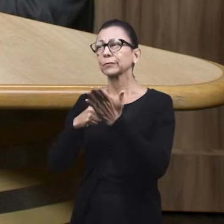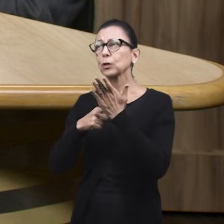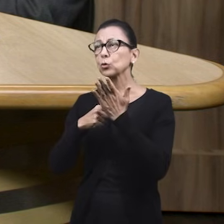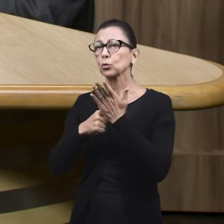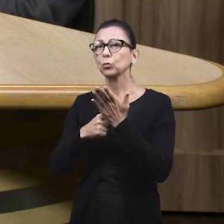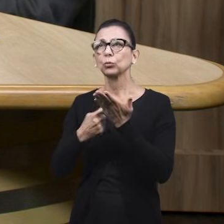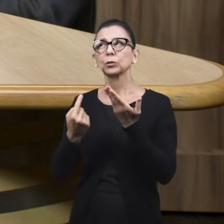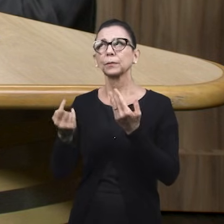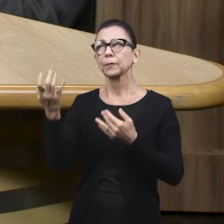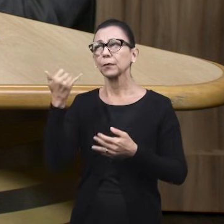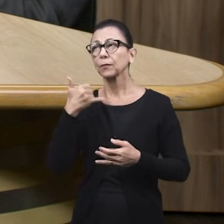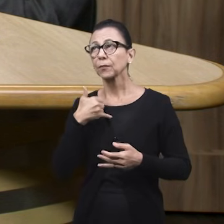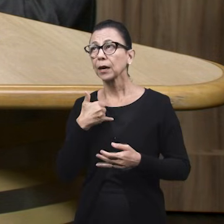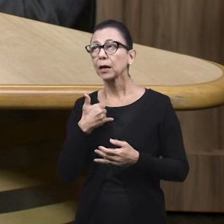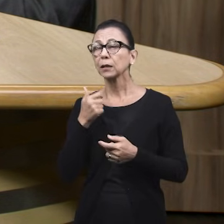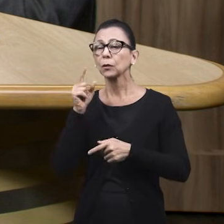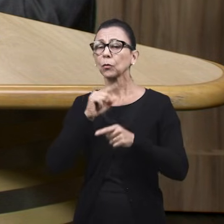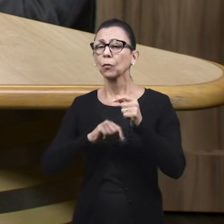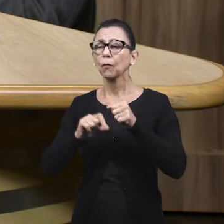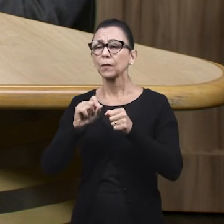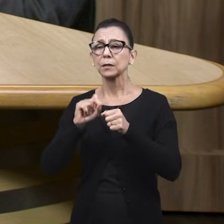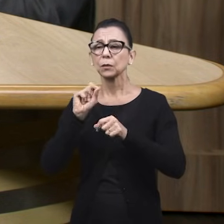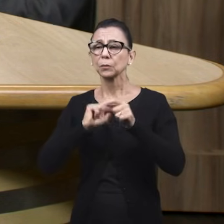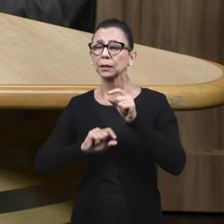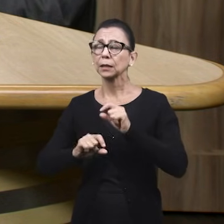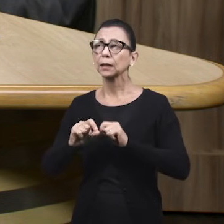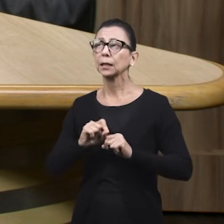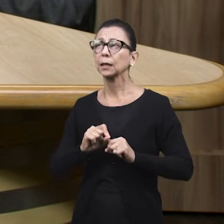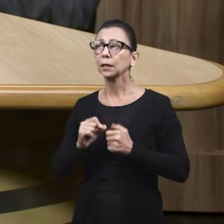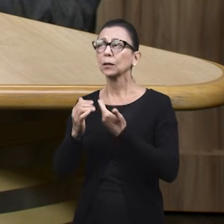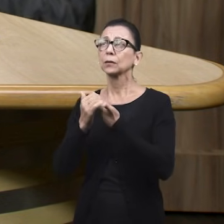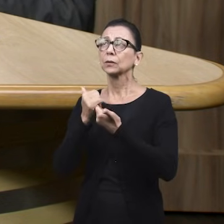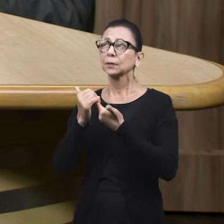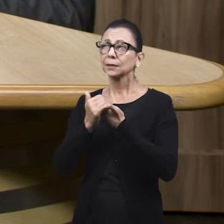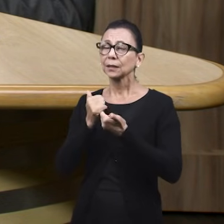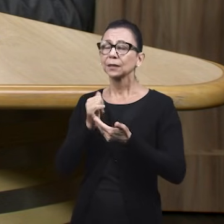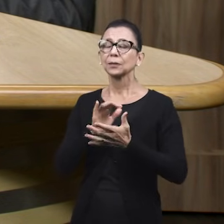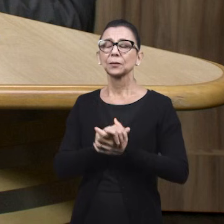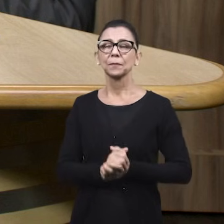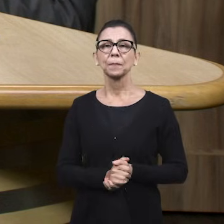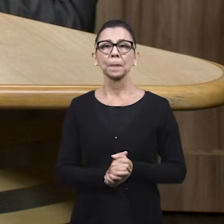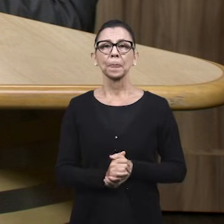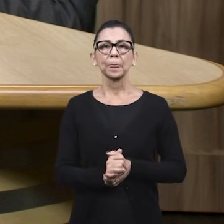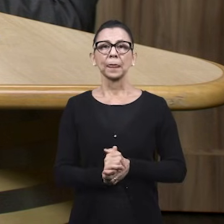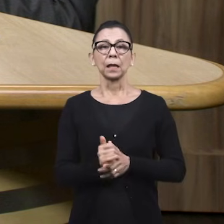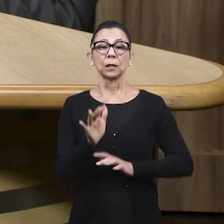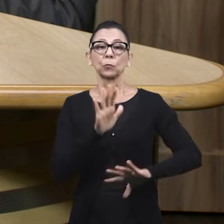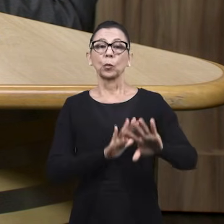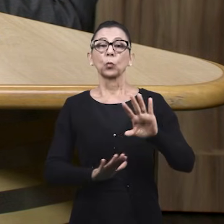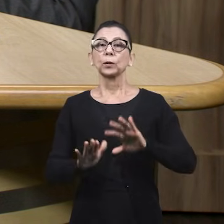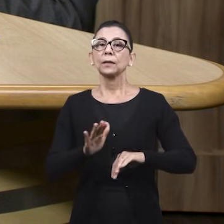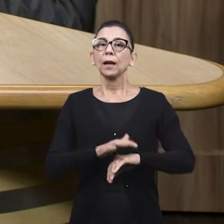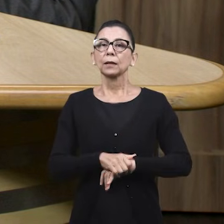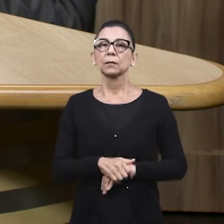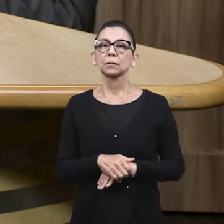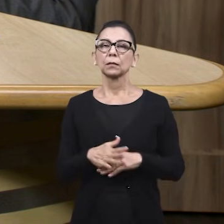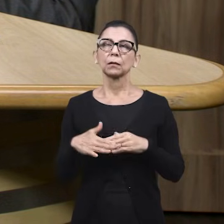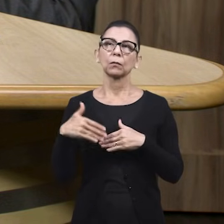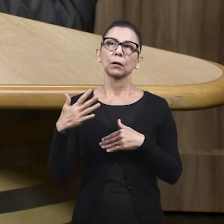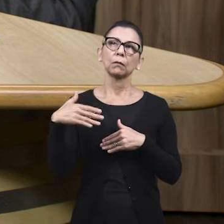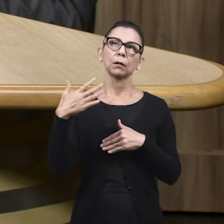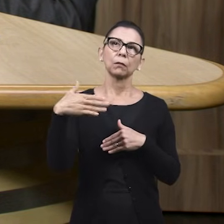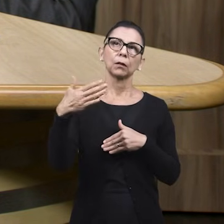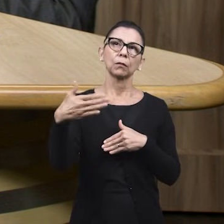nossa vida. Então, isso é consultar o Senhor. Agora, quais os cuidados? Os cuidados é não transformar isso numa